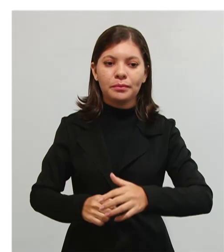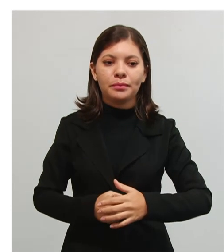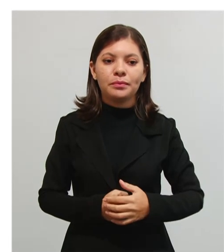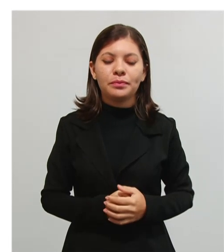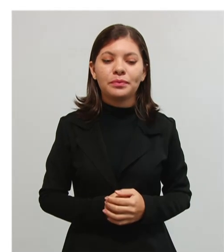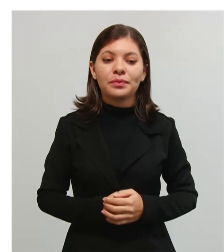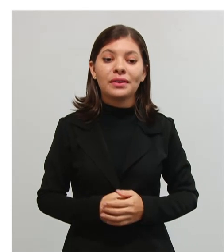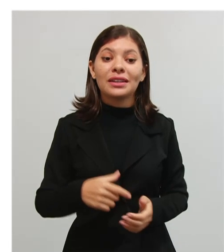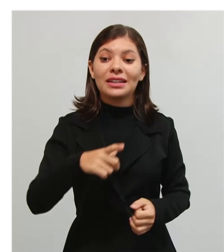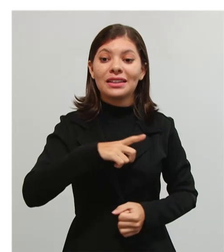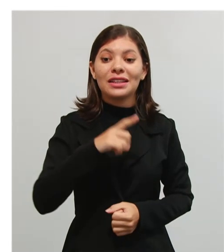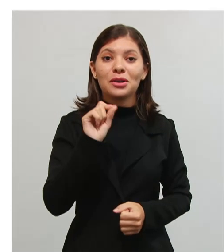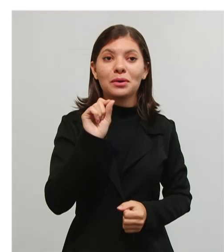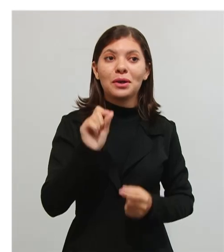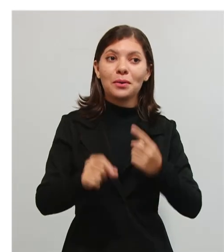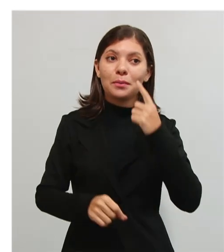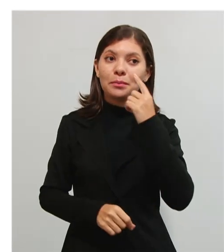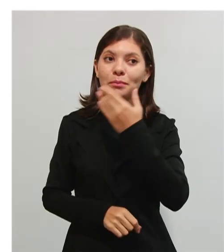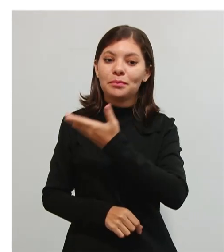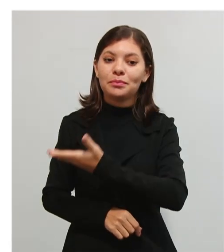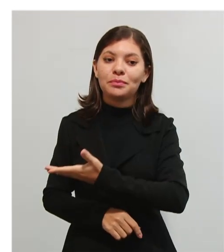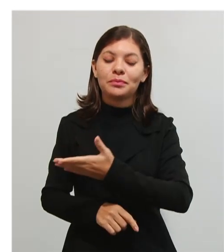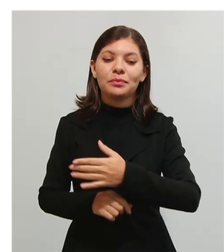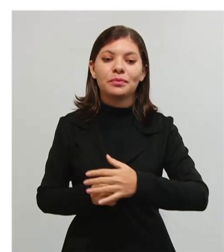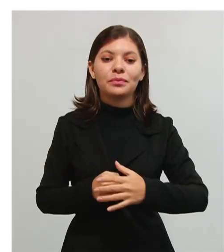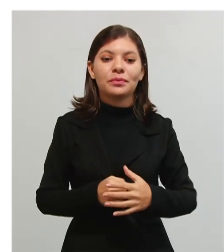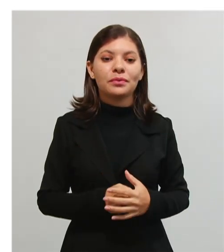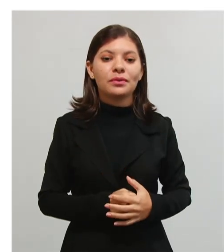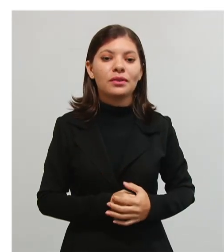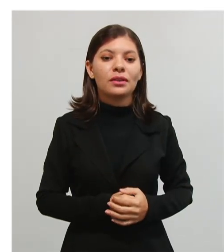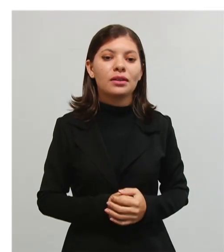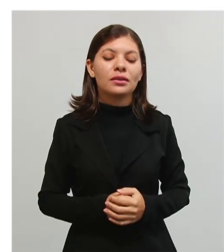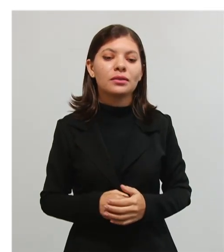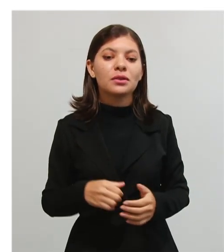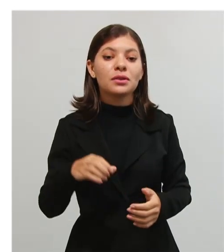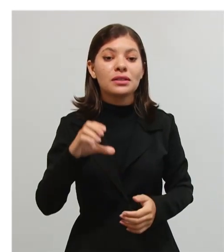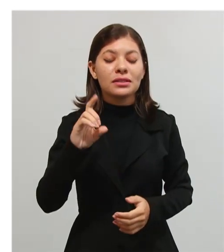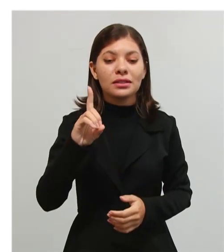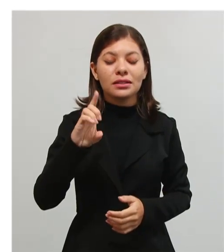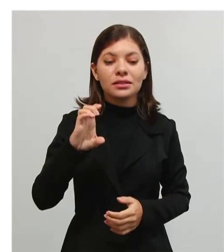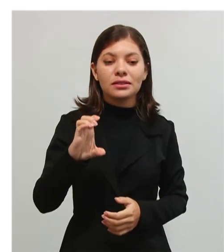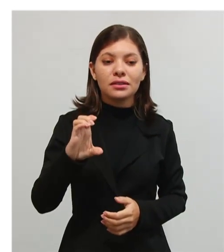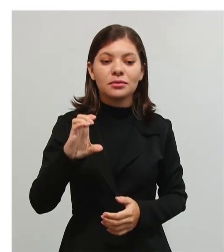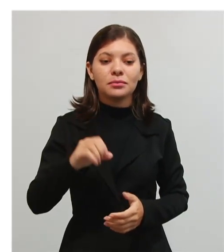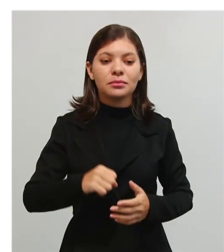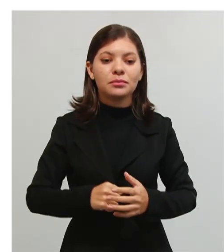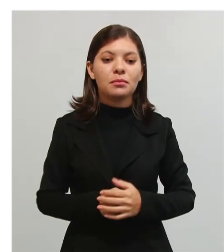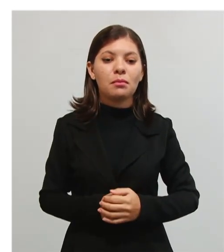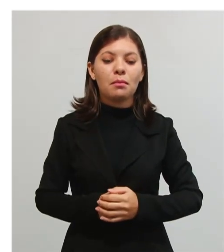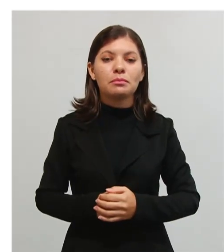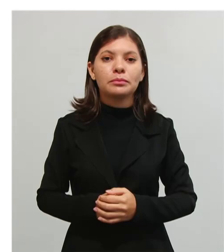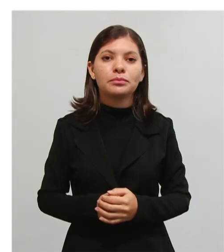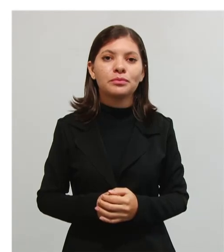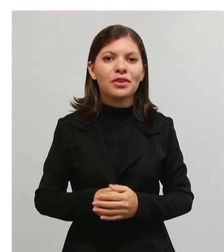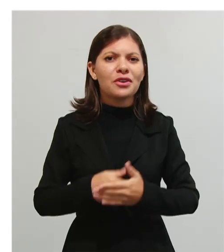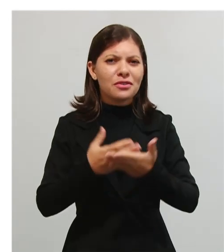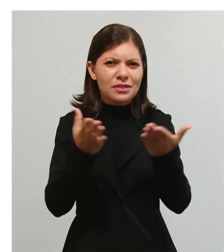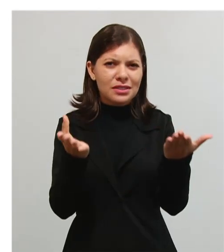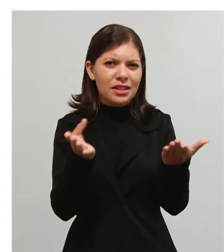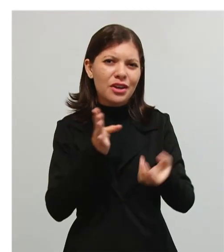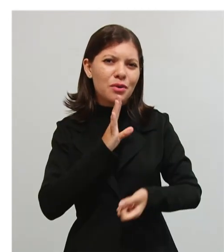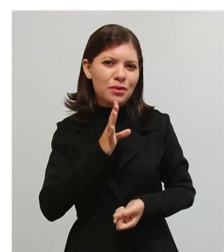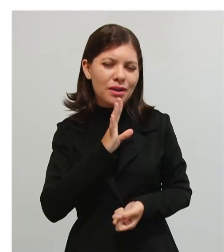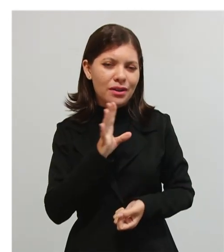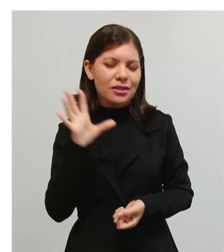Nós temos, então, o Código de Defesa do Consumidor, o famoso CDC. Provavelmente você já